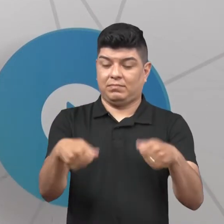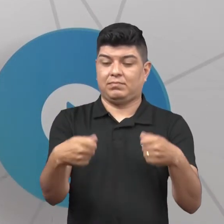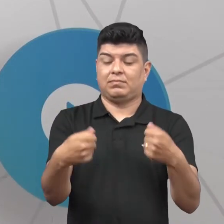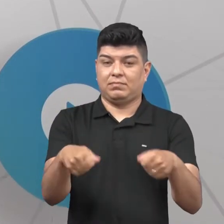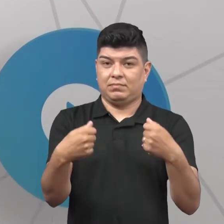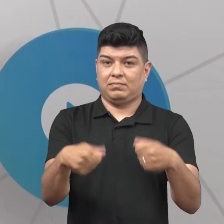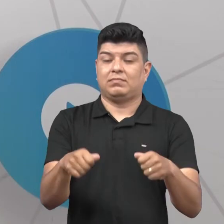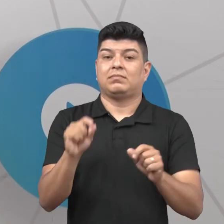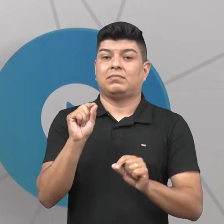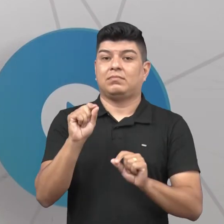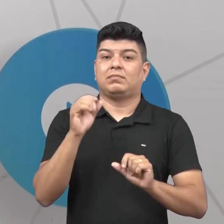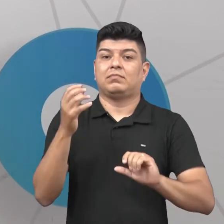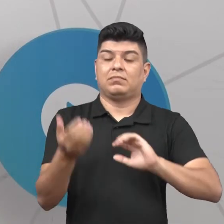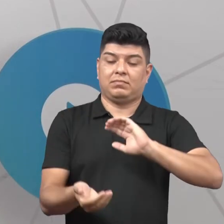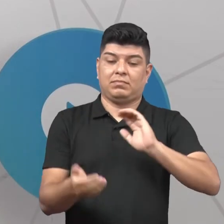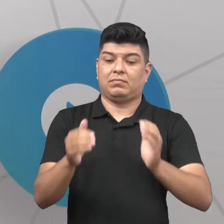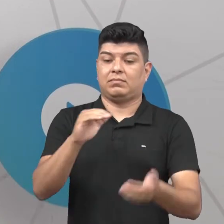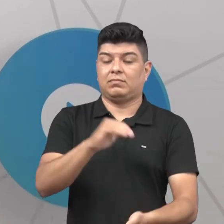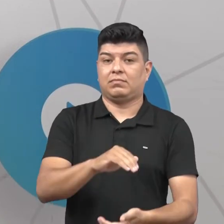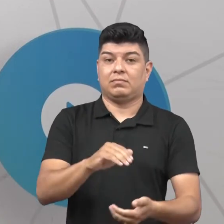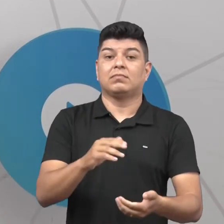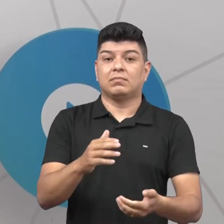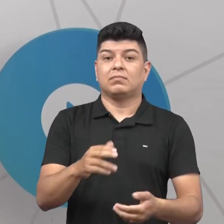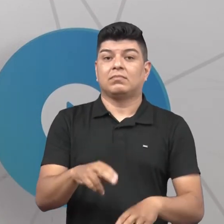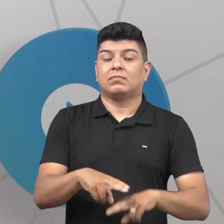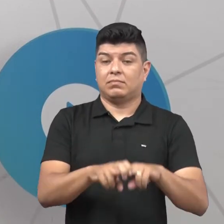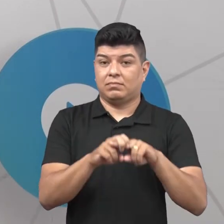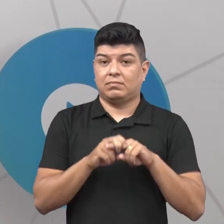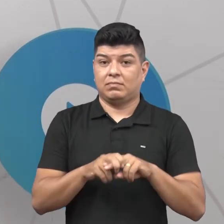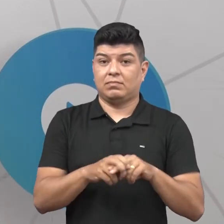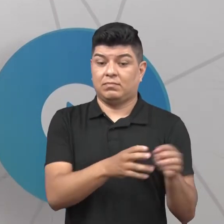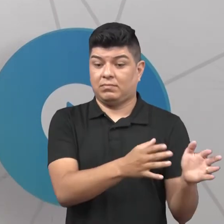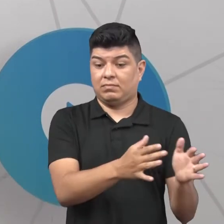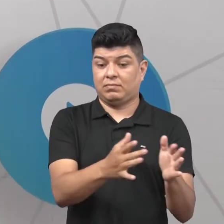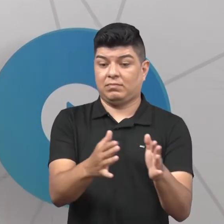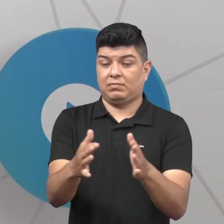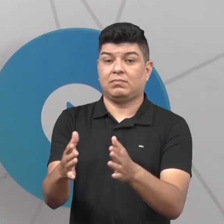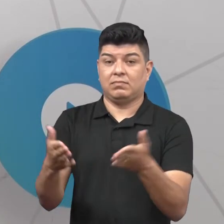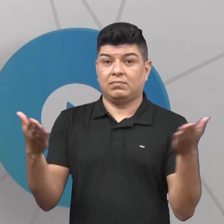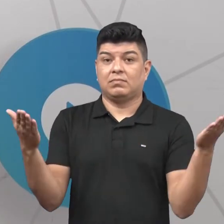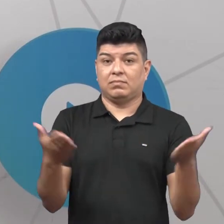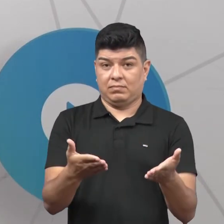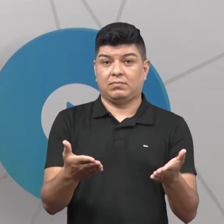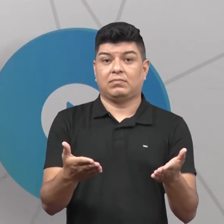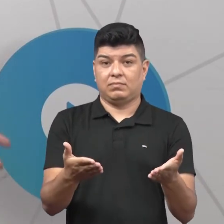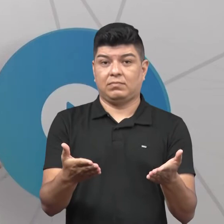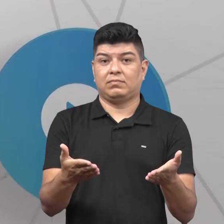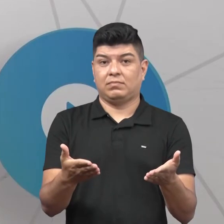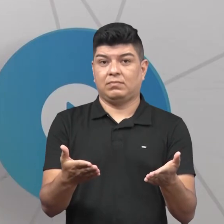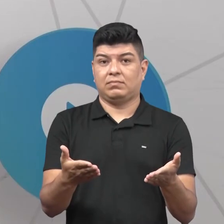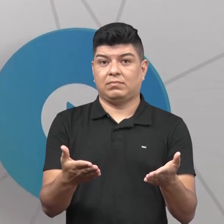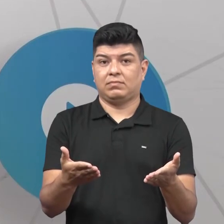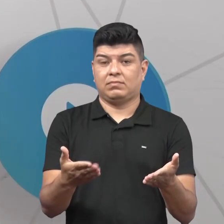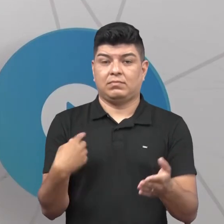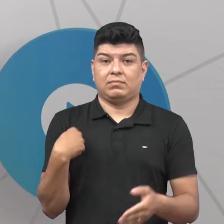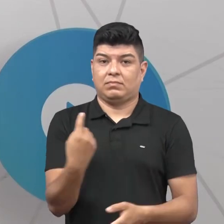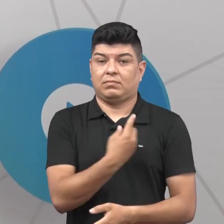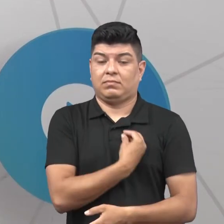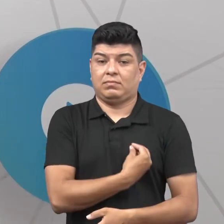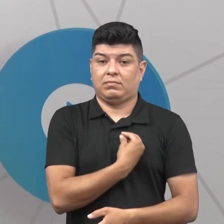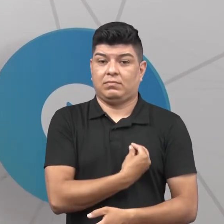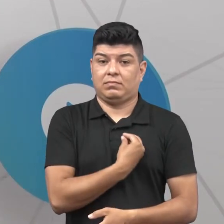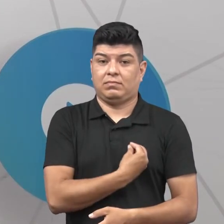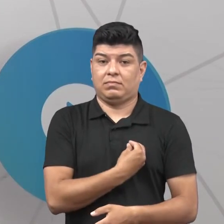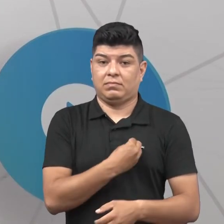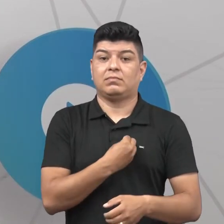jeito de mudar. E é interessante que nós estamos passando justamente por uma situação assim, né? Estamos vivendo um momento